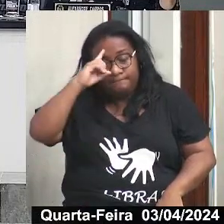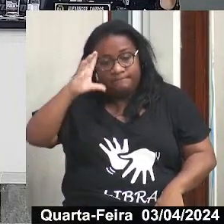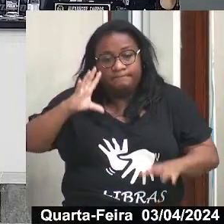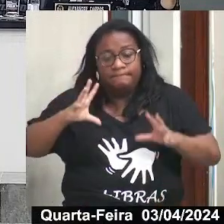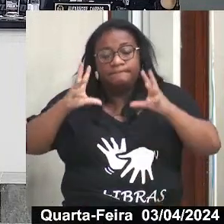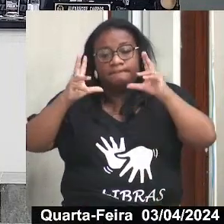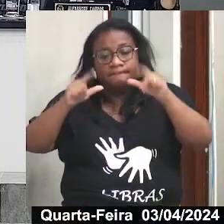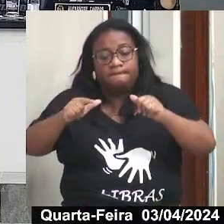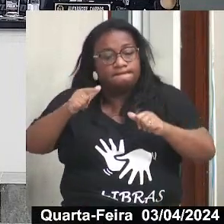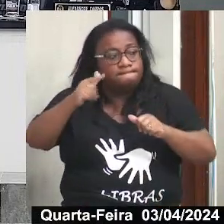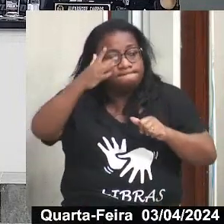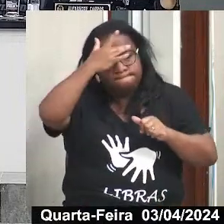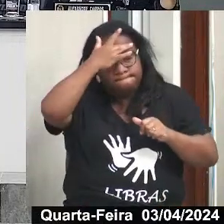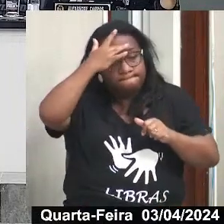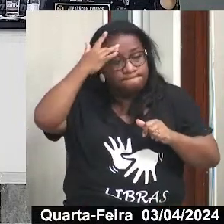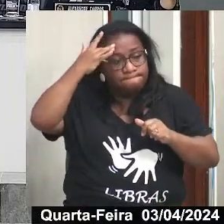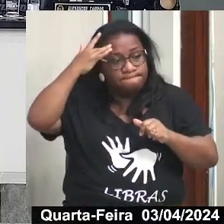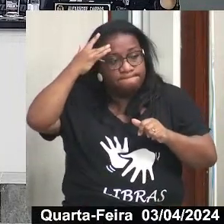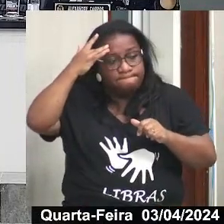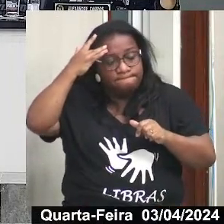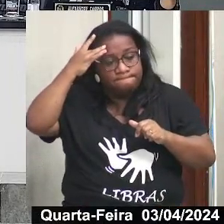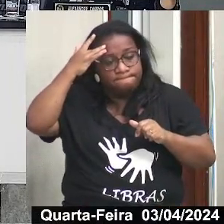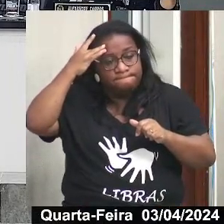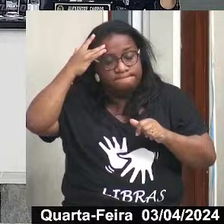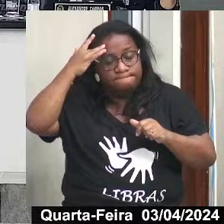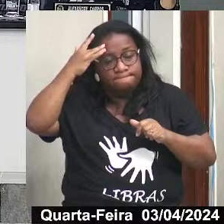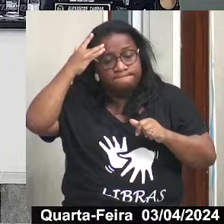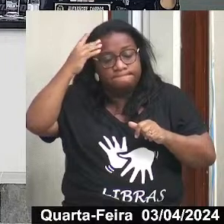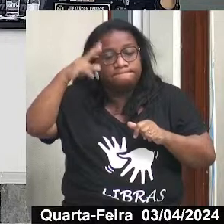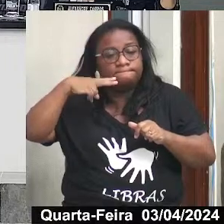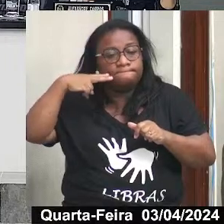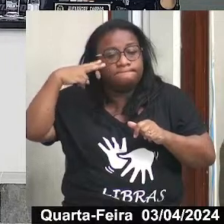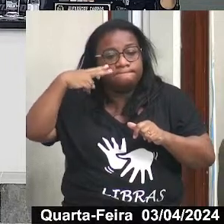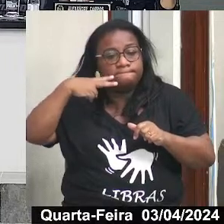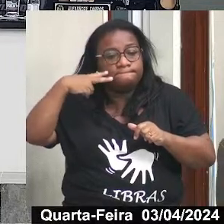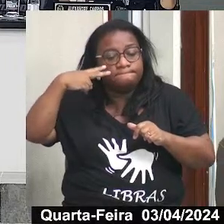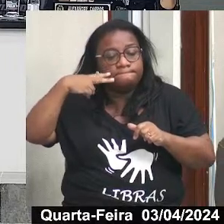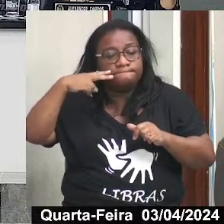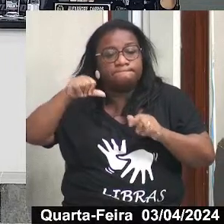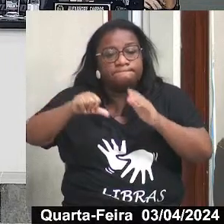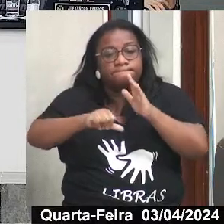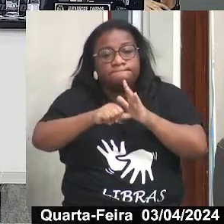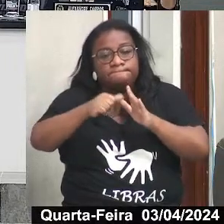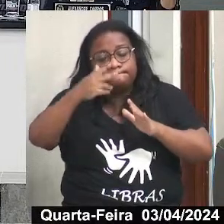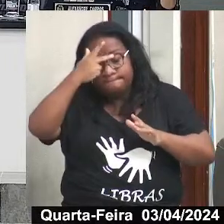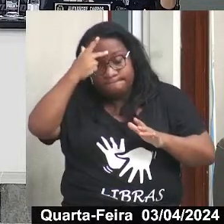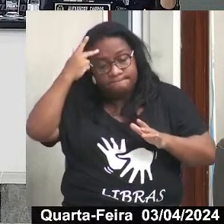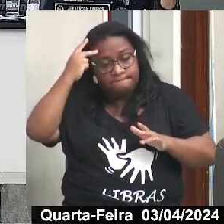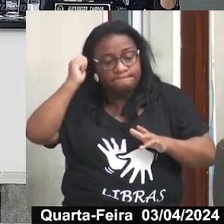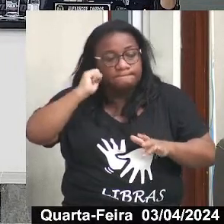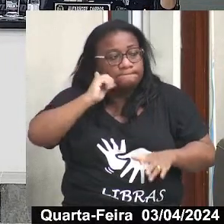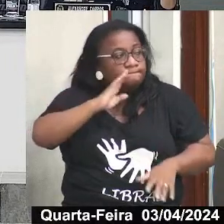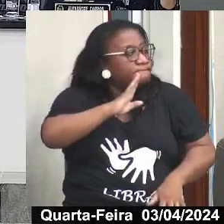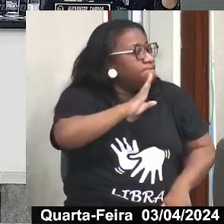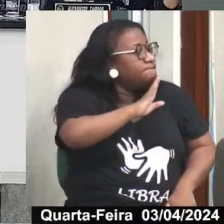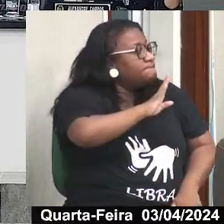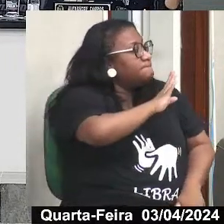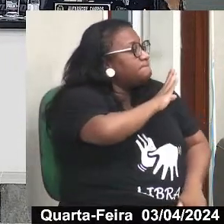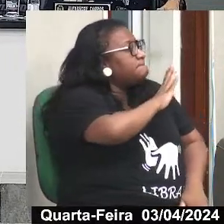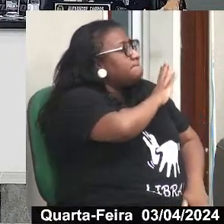Bom dia a todos, público presente, amigos vereadores. Senhor presidente, o primeiro escrito é o vereador Abidan